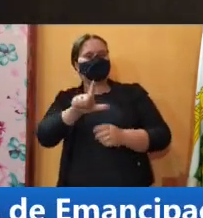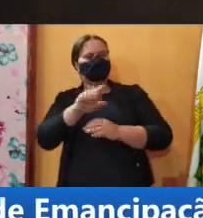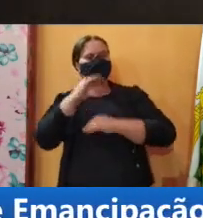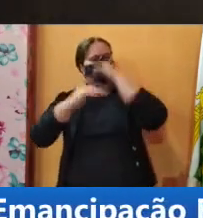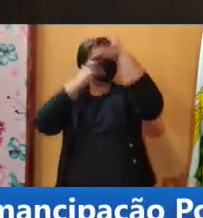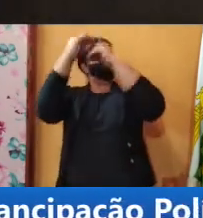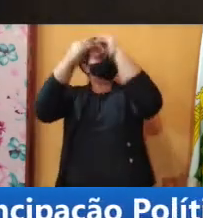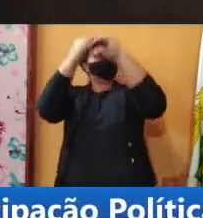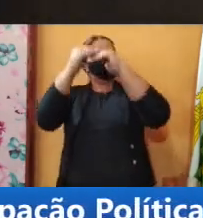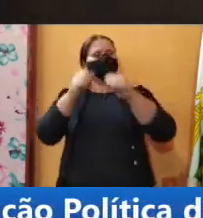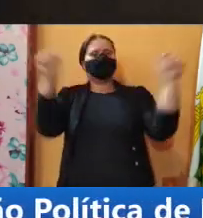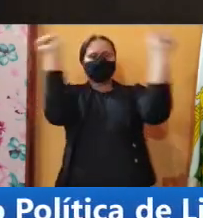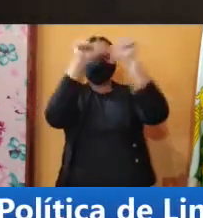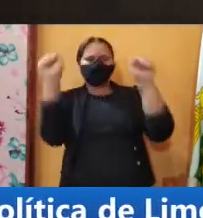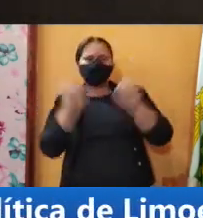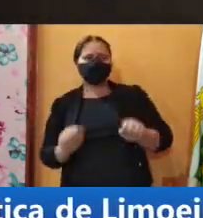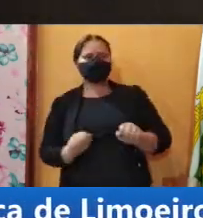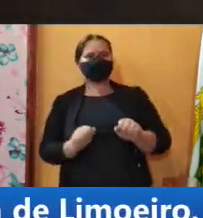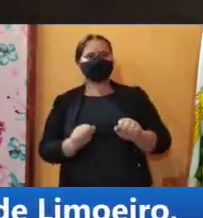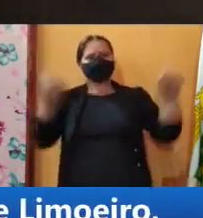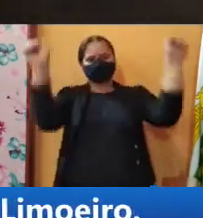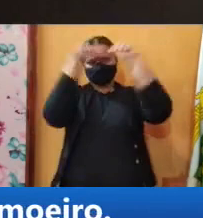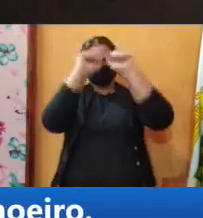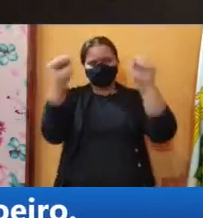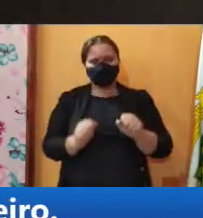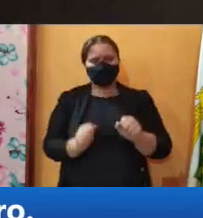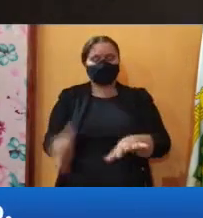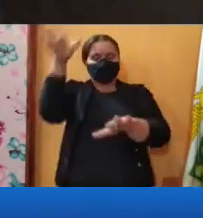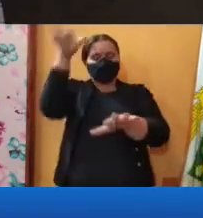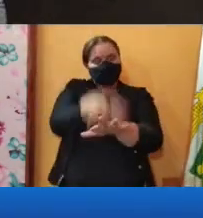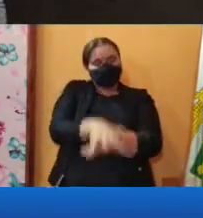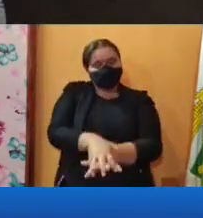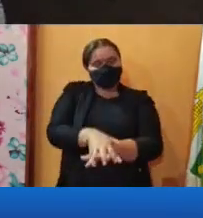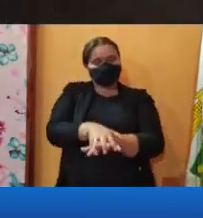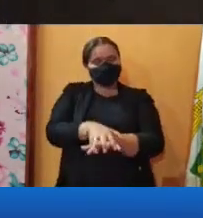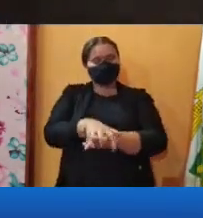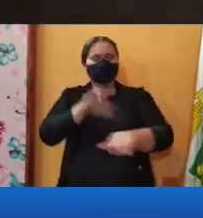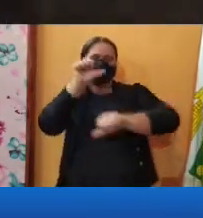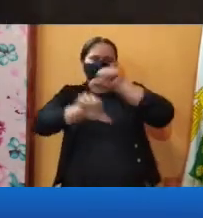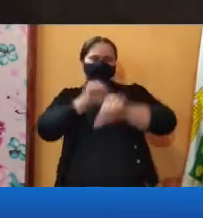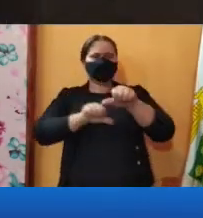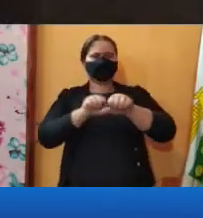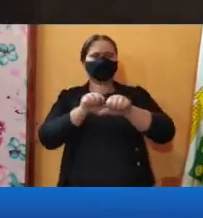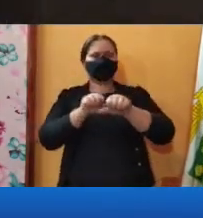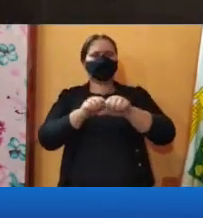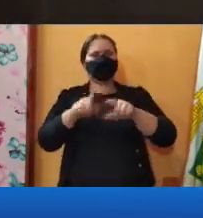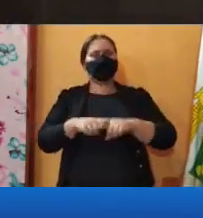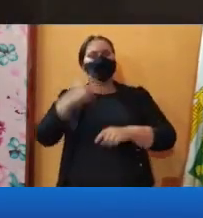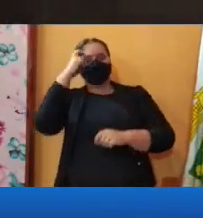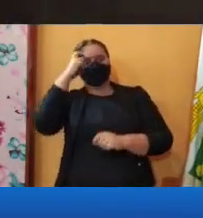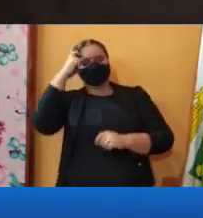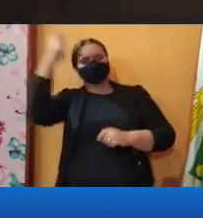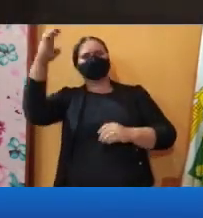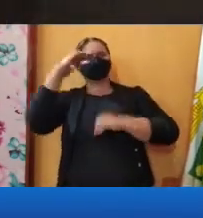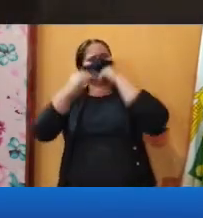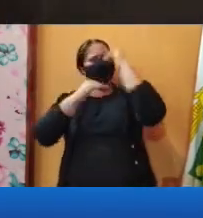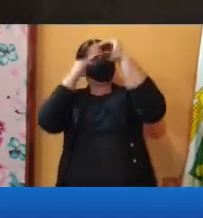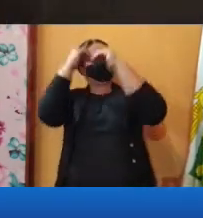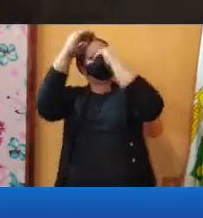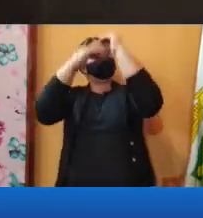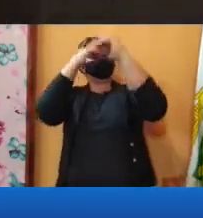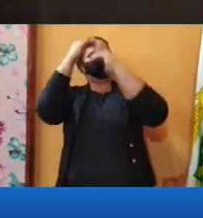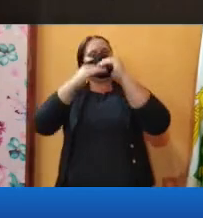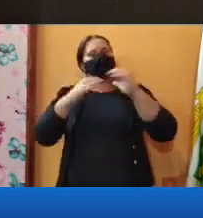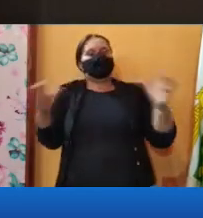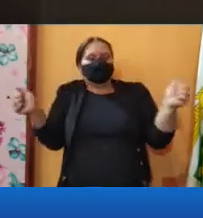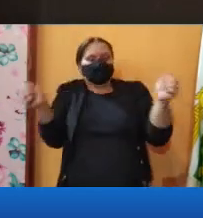que a arte é, porque a arte ela congrega, ela modifica. Mas a cultura ela vai além porque ela junta